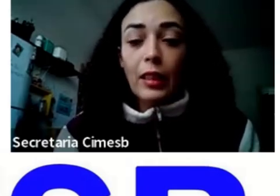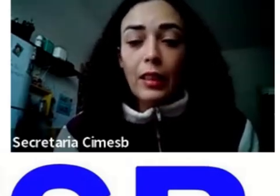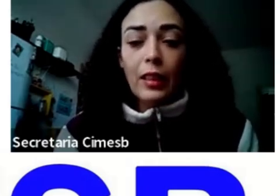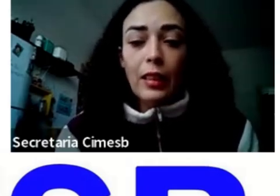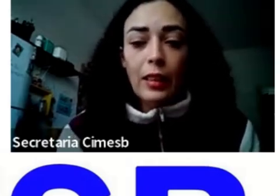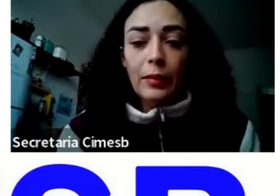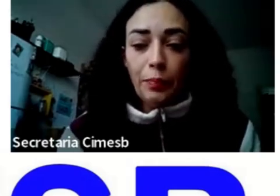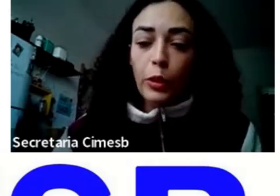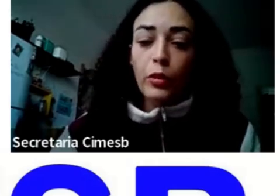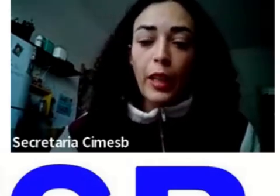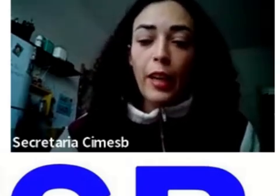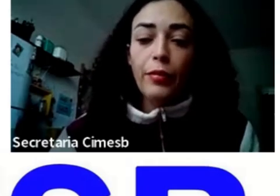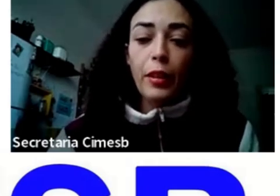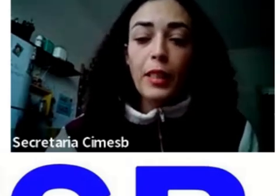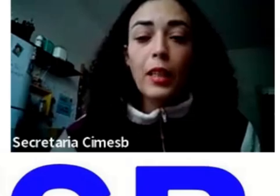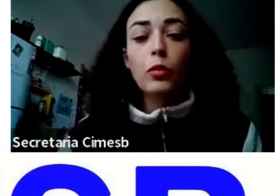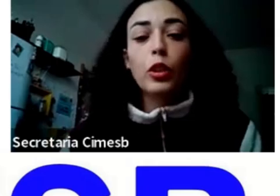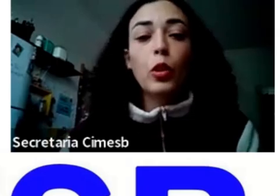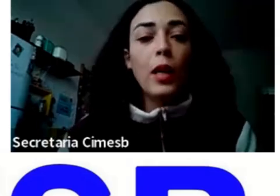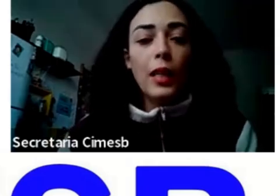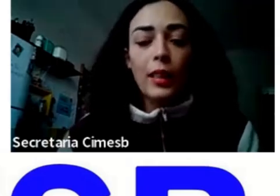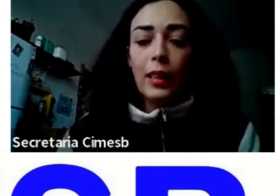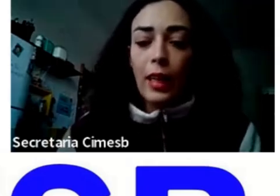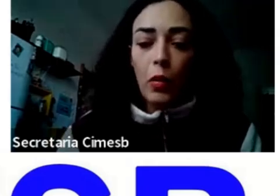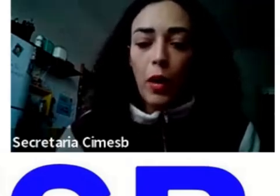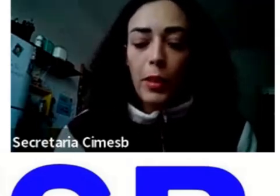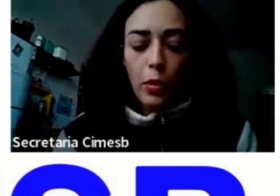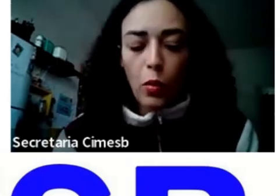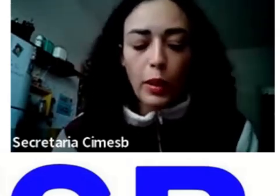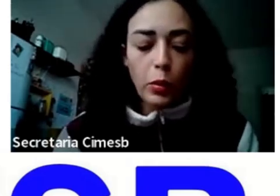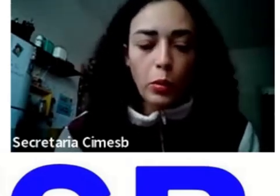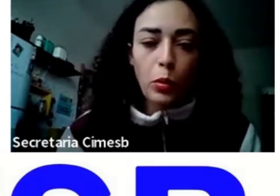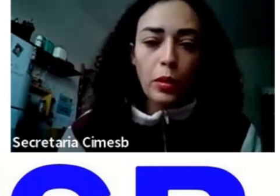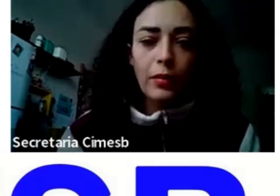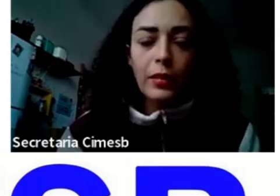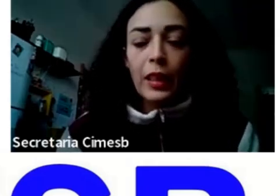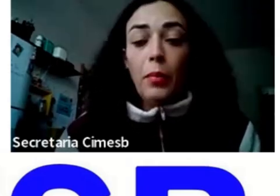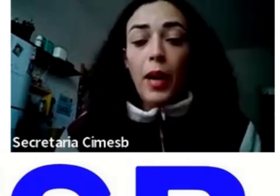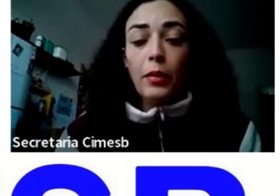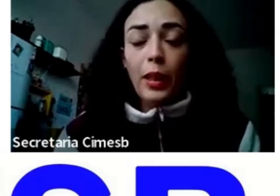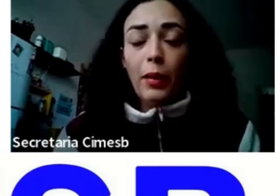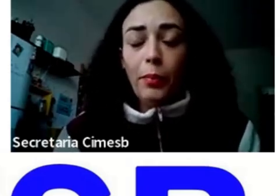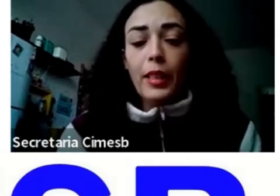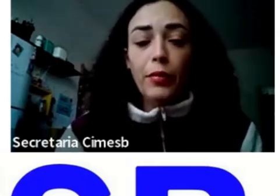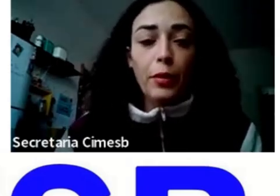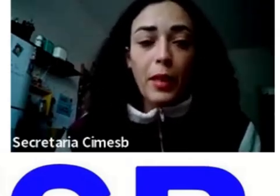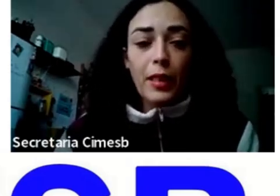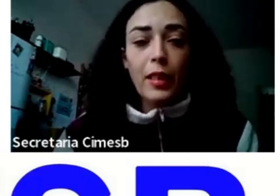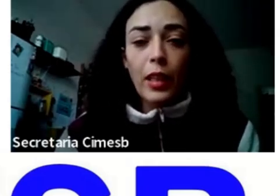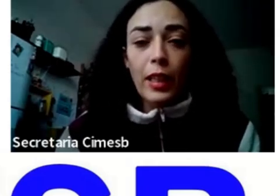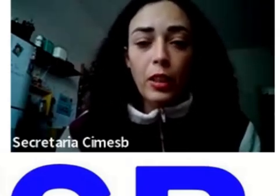eu entendo que muitos não têm informação de como ali lidar com a pessoa surda. Então, passo por